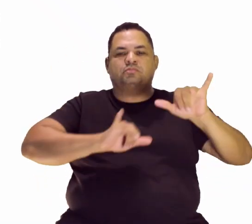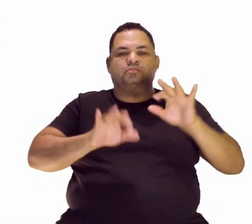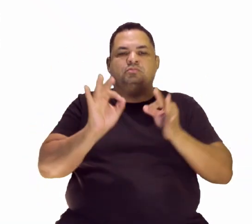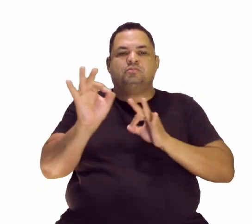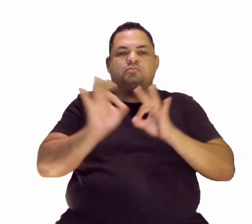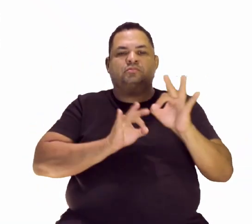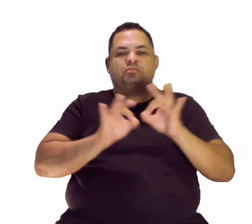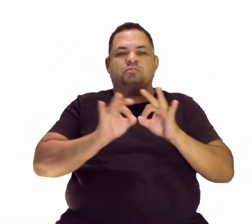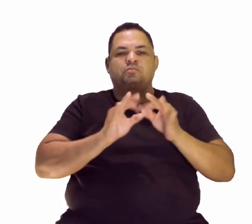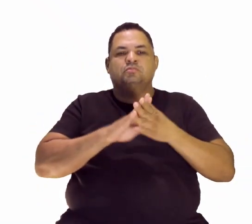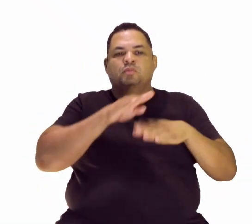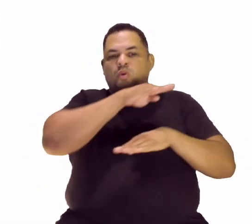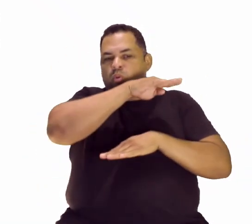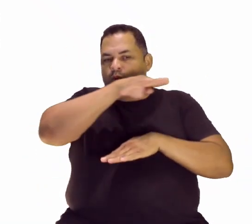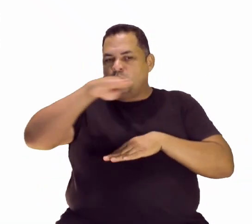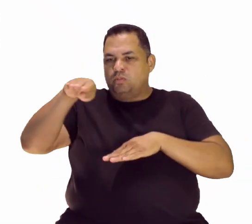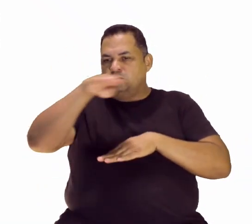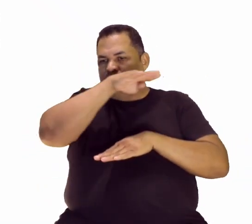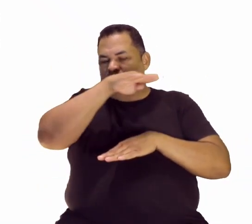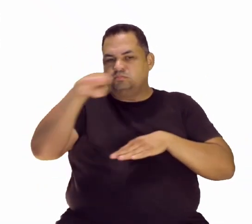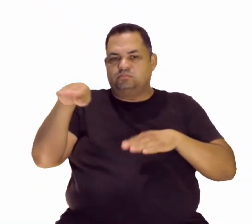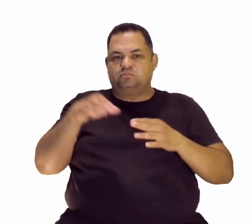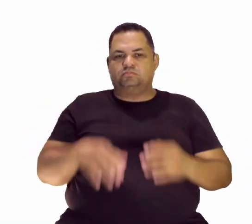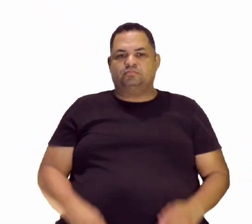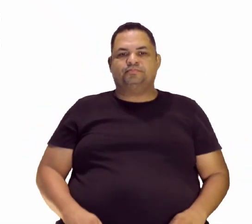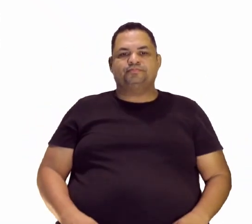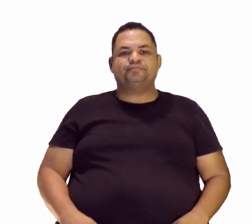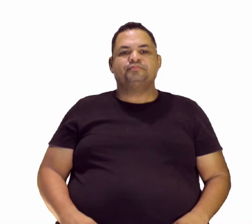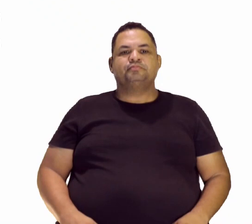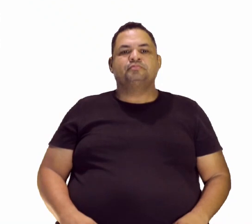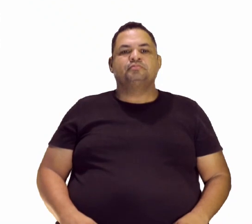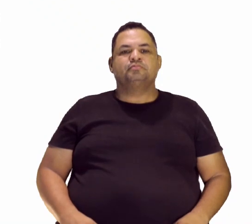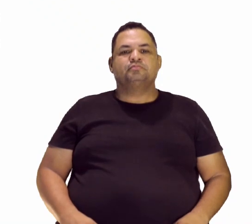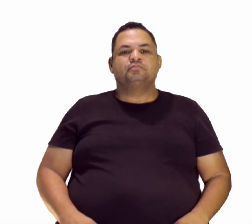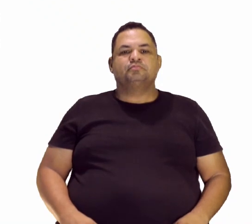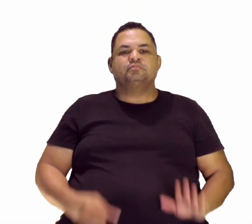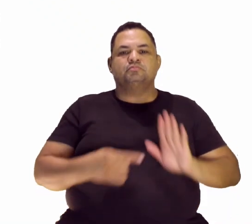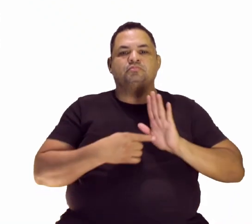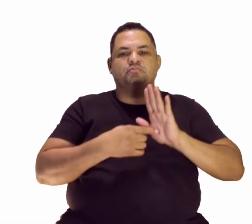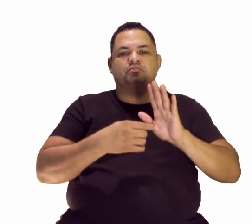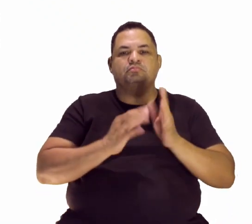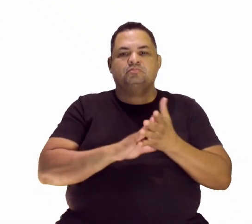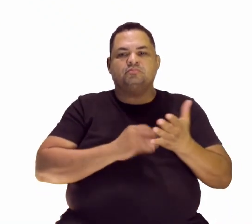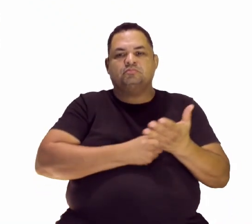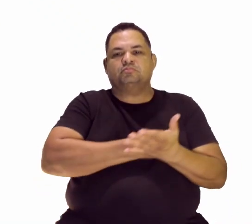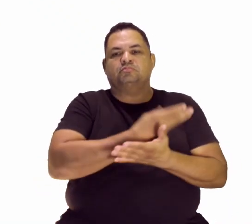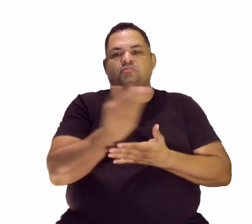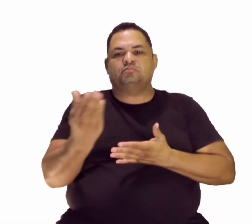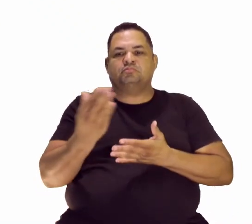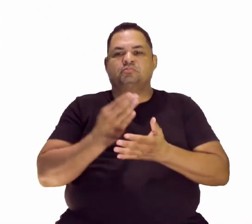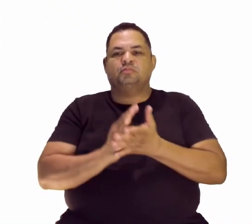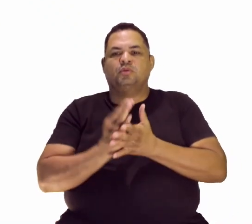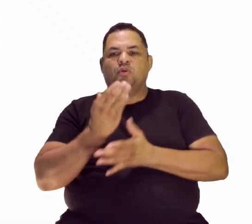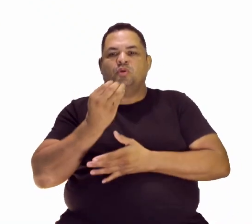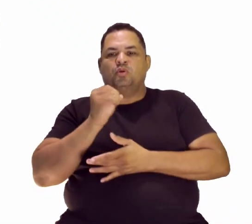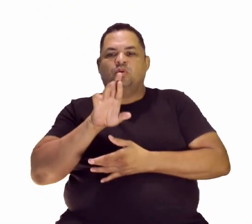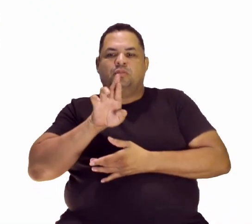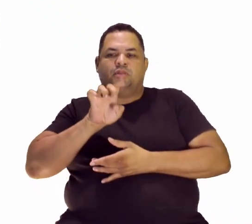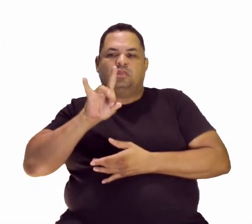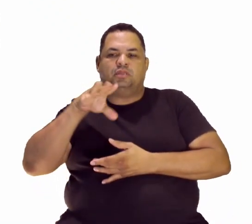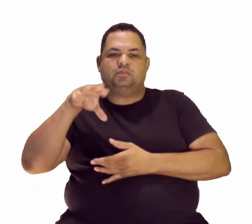7 linhas horizontais. Os períodos indicam a quantidade